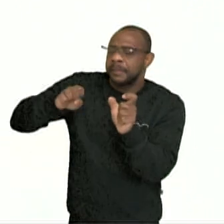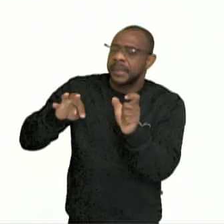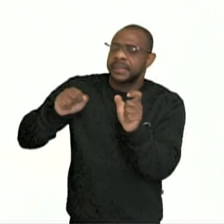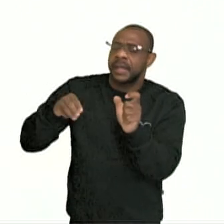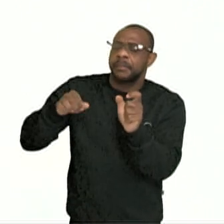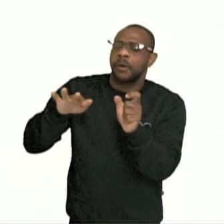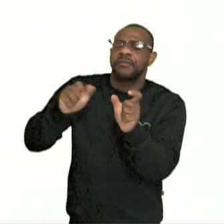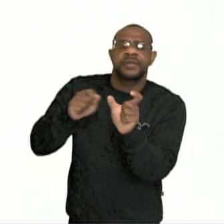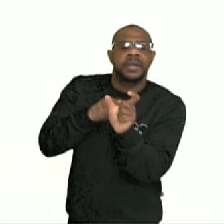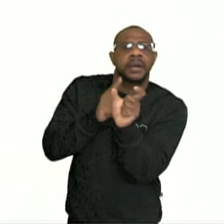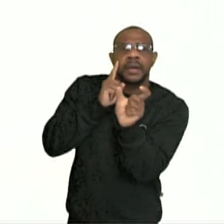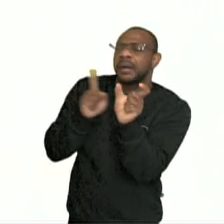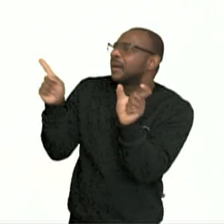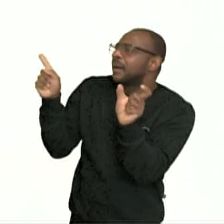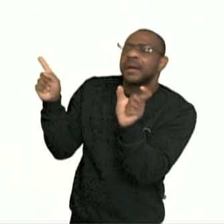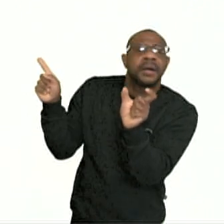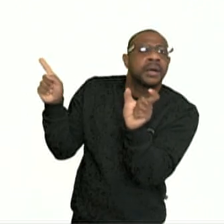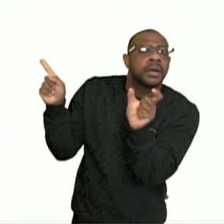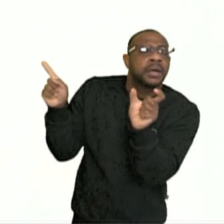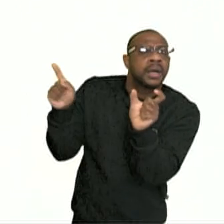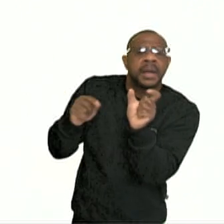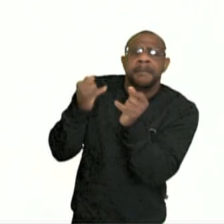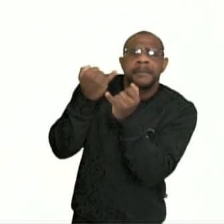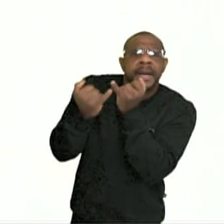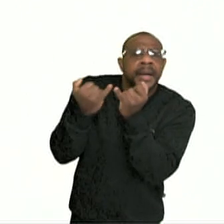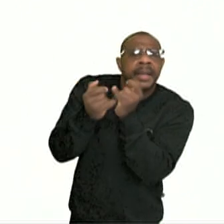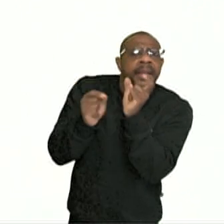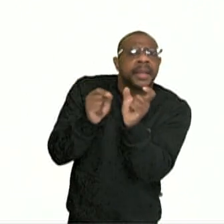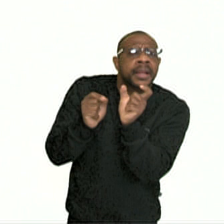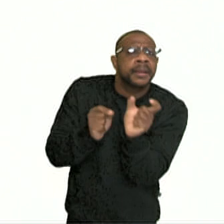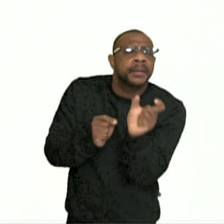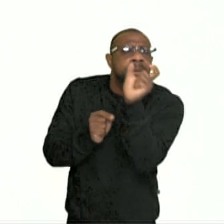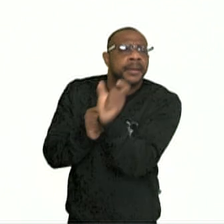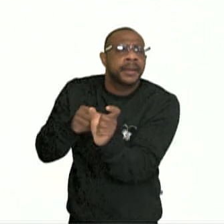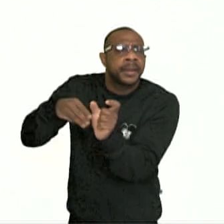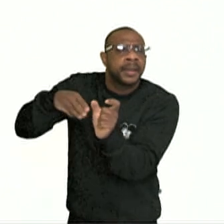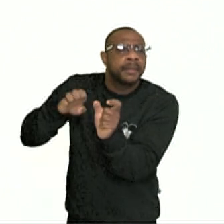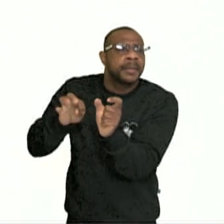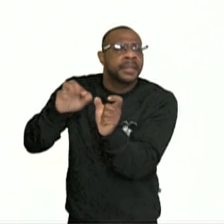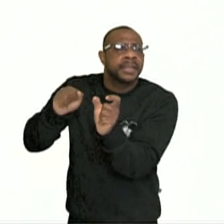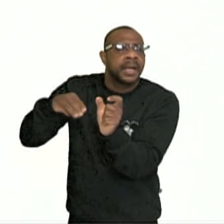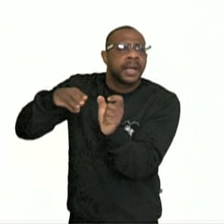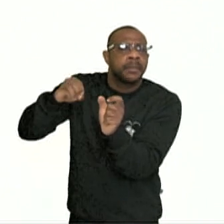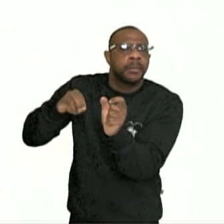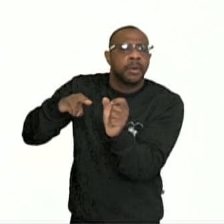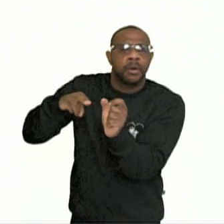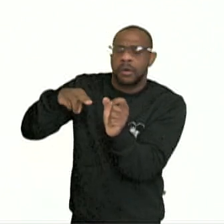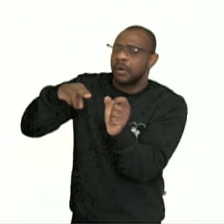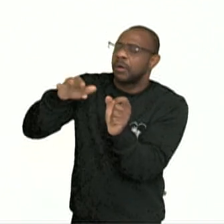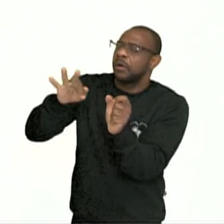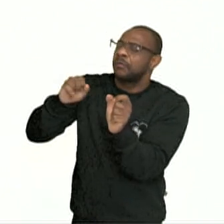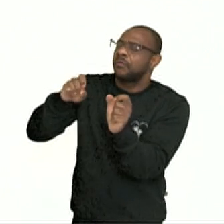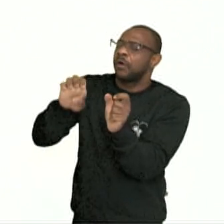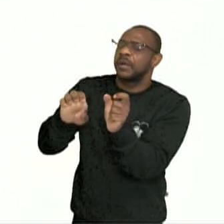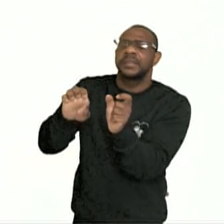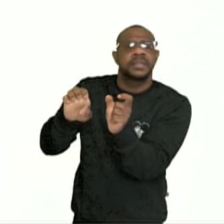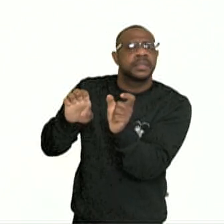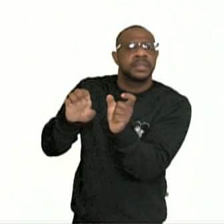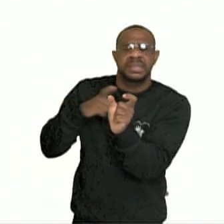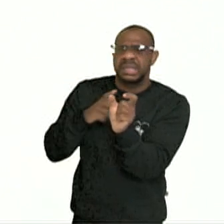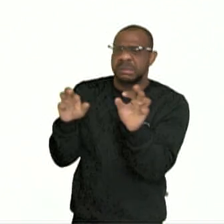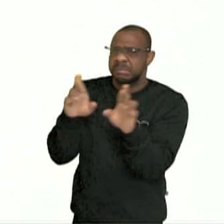metamórfica. É muito parecida com a palavra metamorfose. Será que elas têm uma